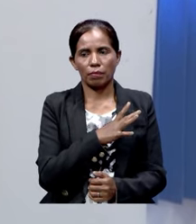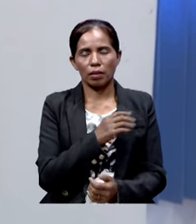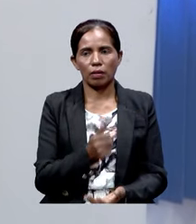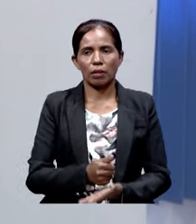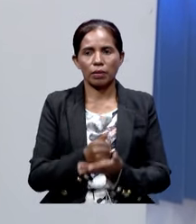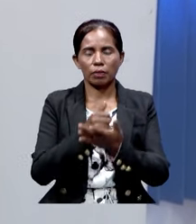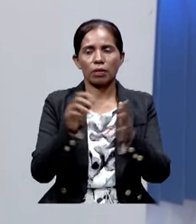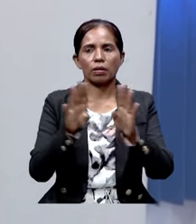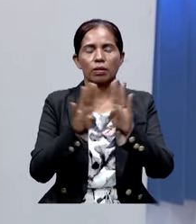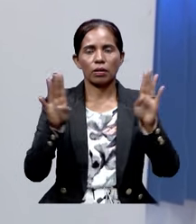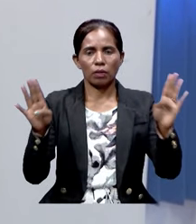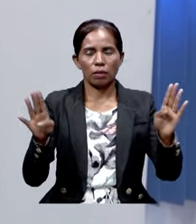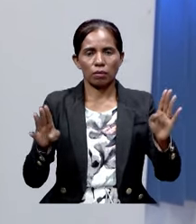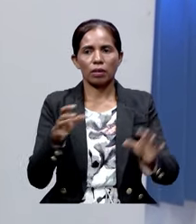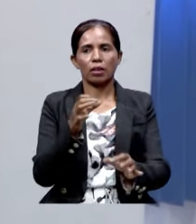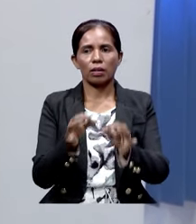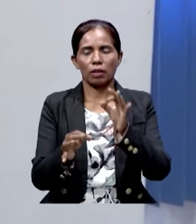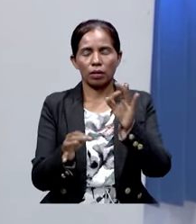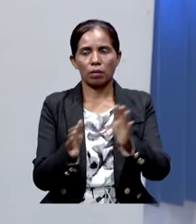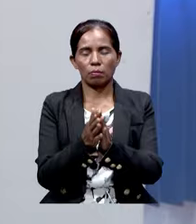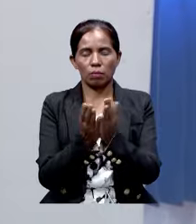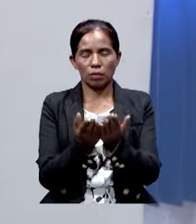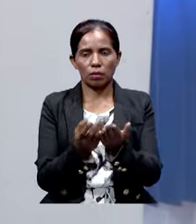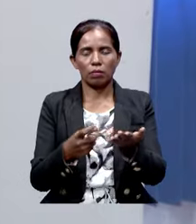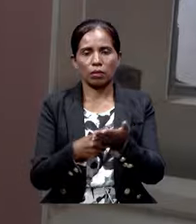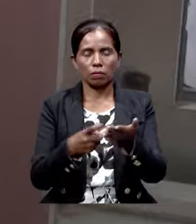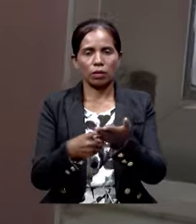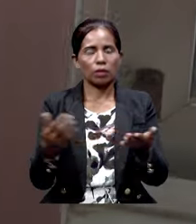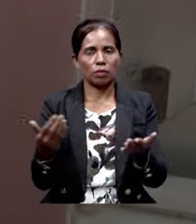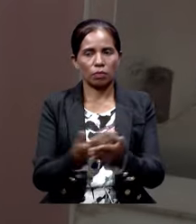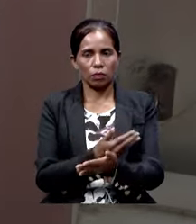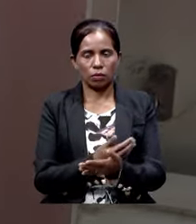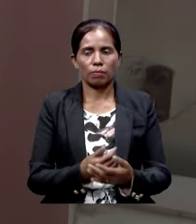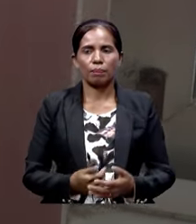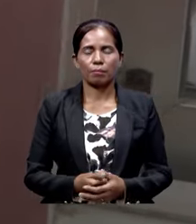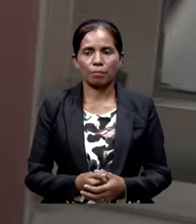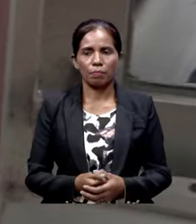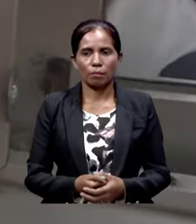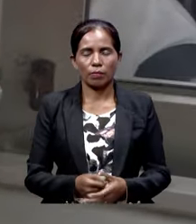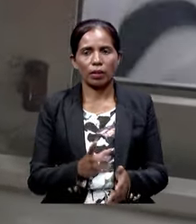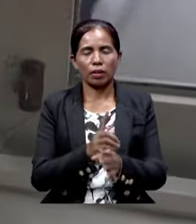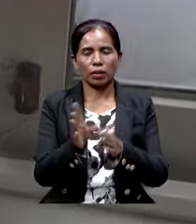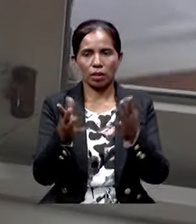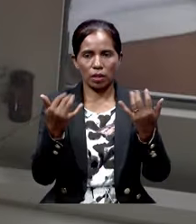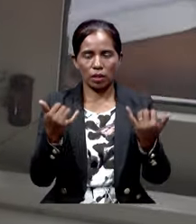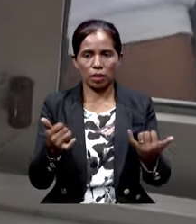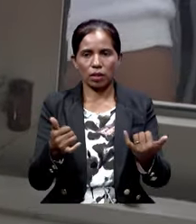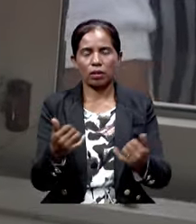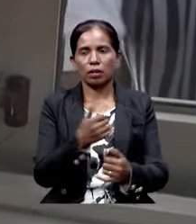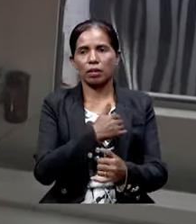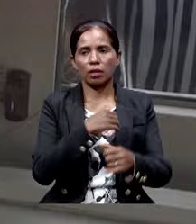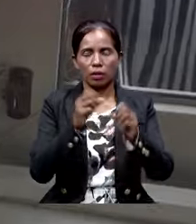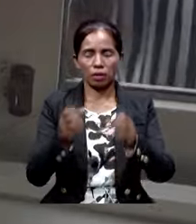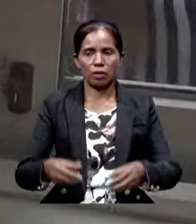atendimento si lo que fale quando pasaporte fon tama dirigente de mo shatutan de da unne si dog bele